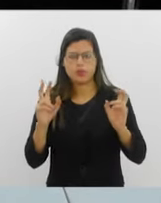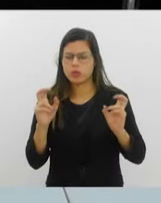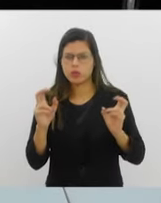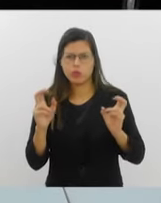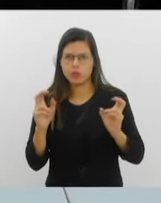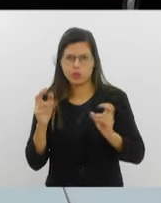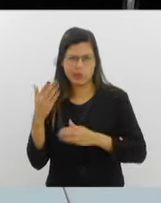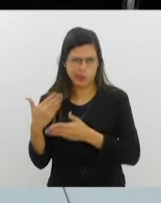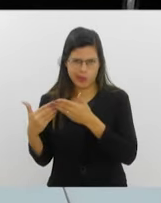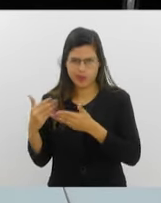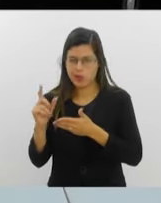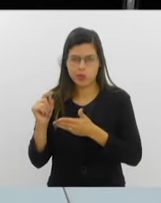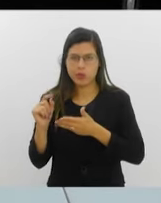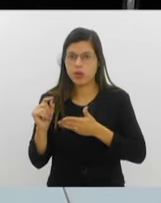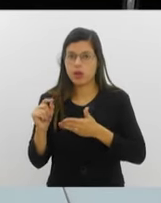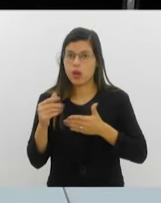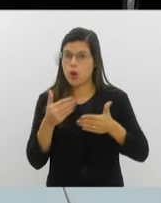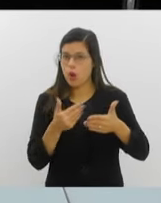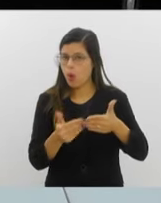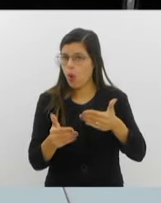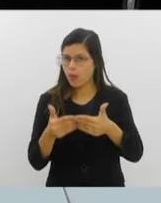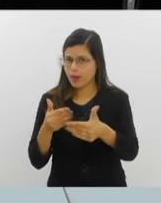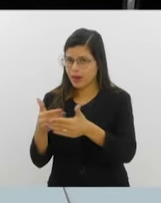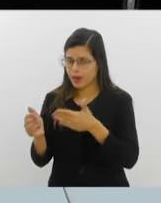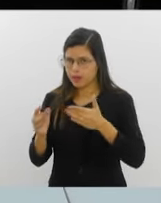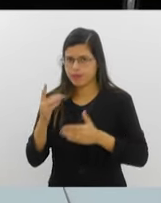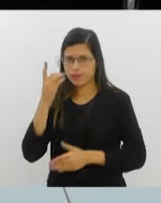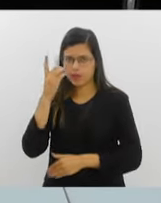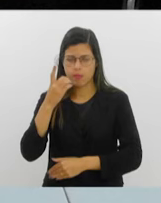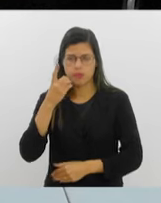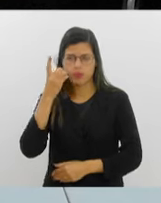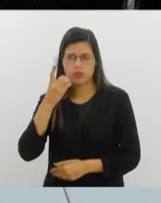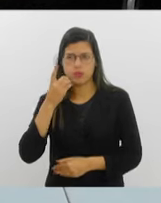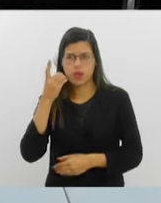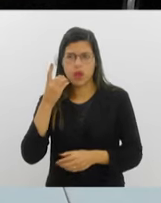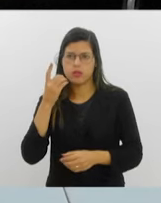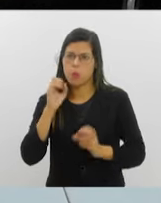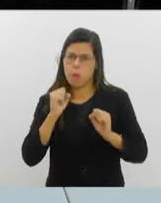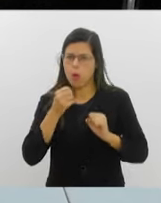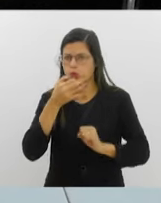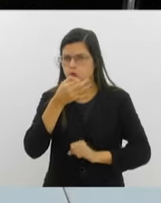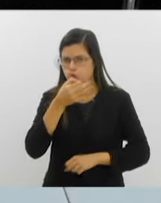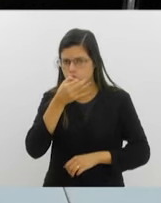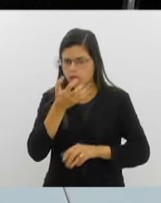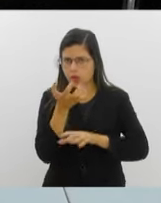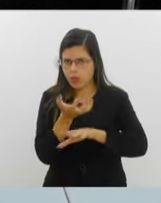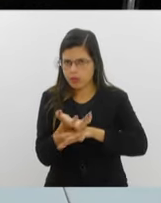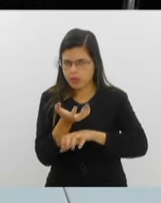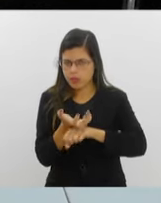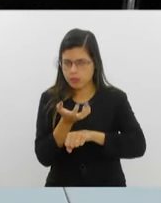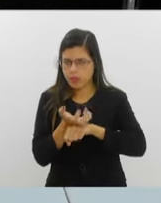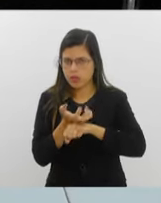Qualquer deputado sugeria uma disciplina transversal.